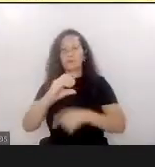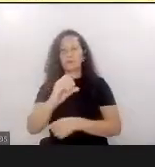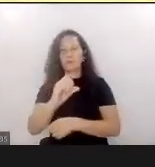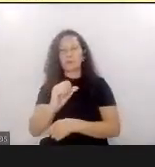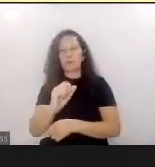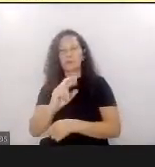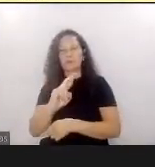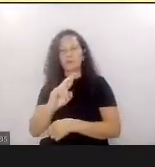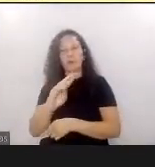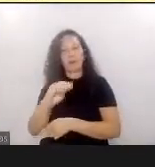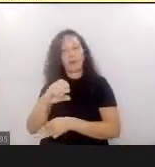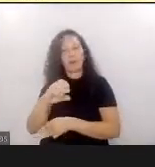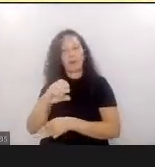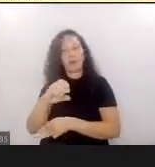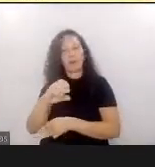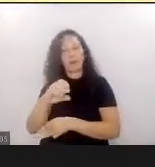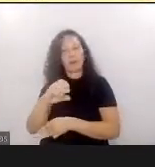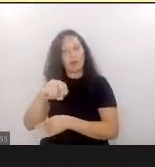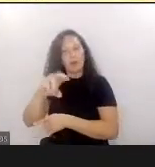do desmatamento.